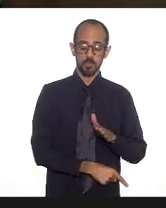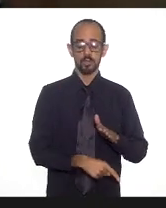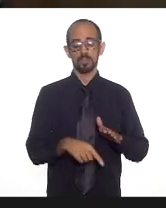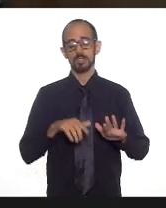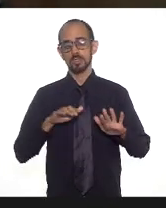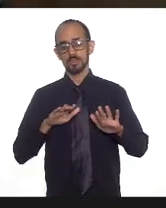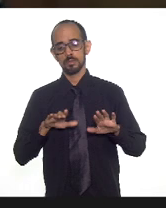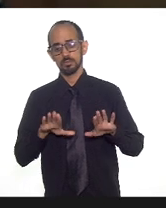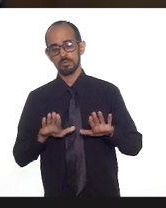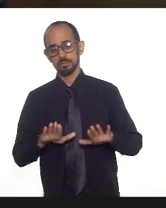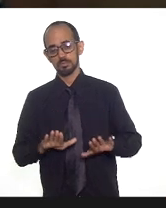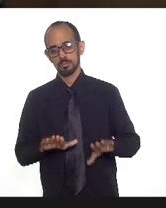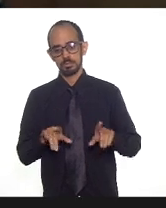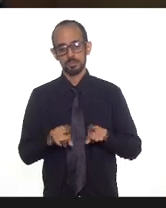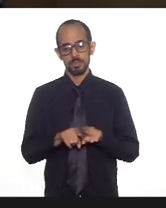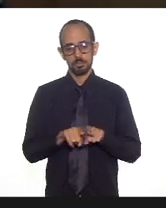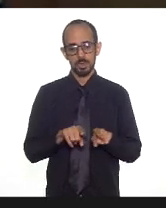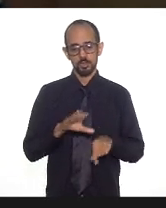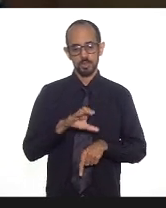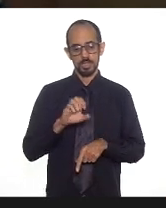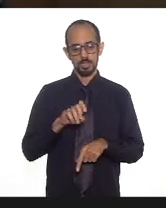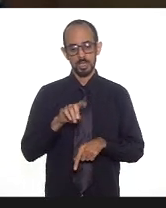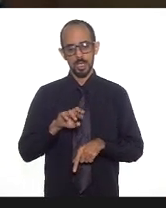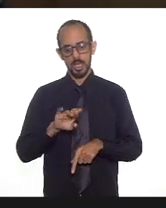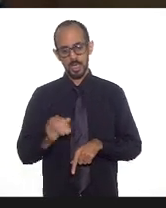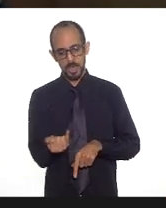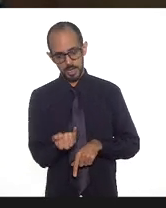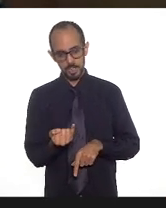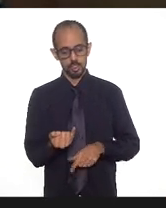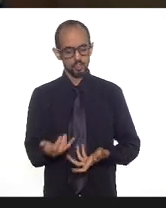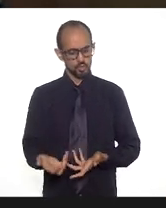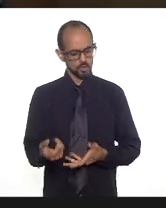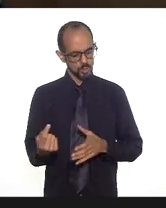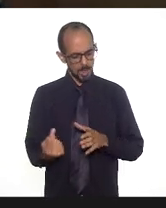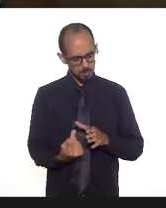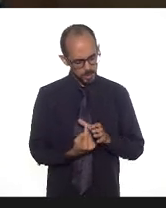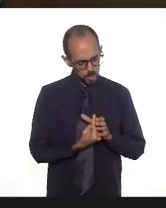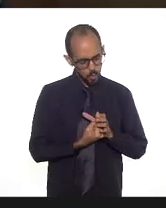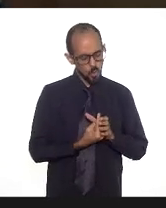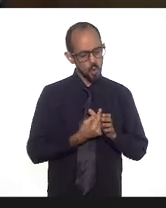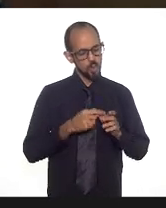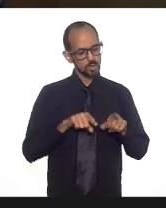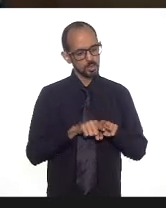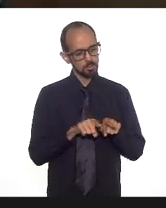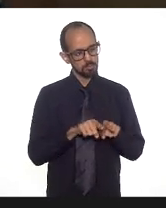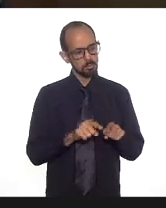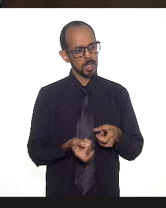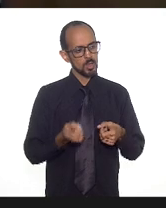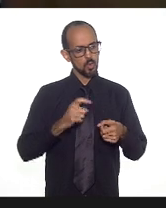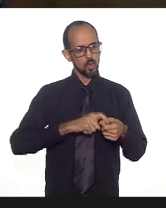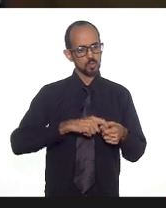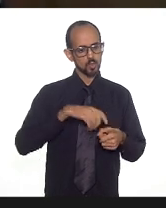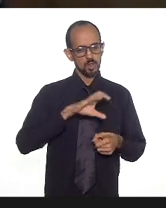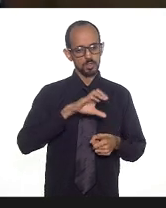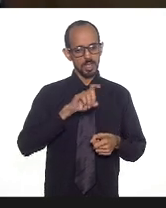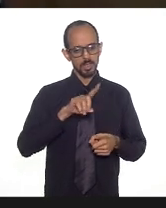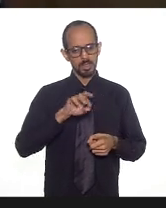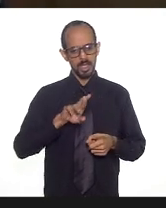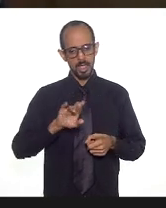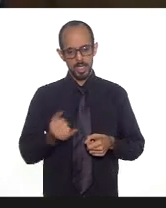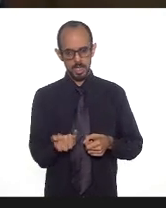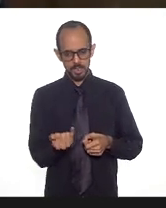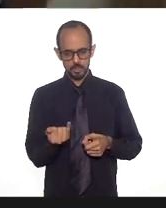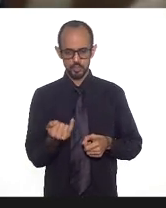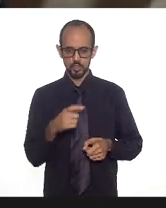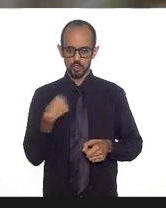e o CCERG nos abrigou, o CEDERG nos abrigou, já esteve nos apoiando. Nós não estamos ainda